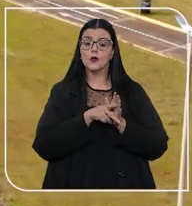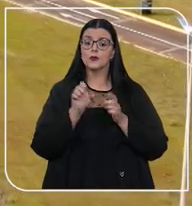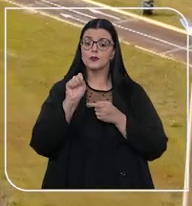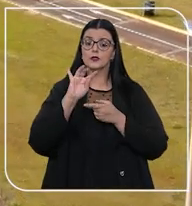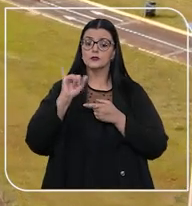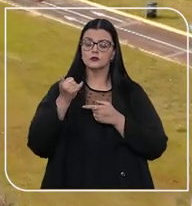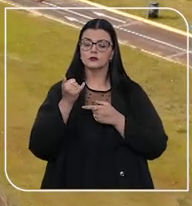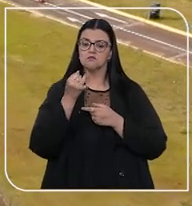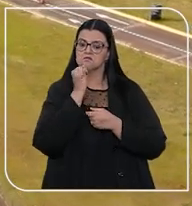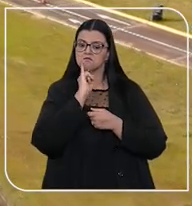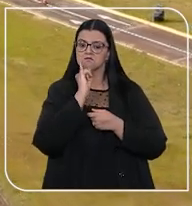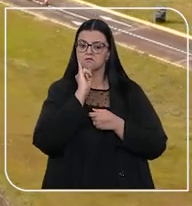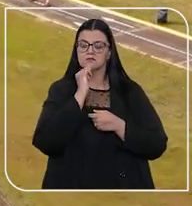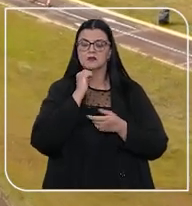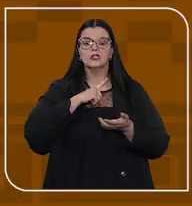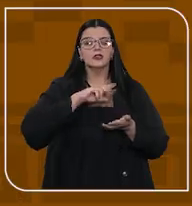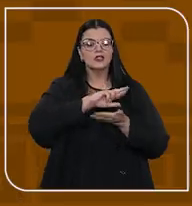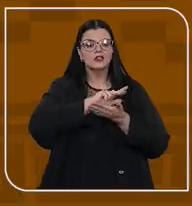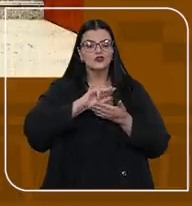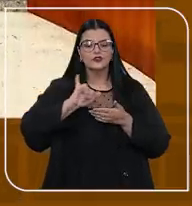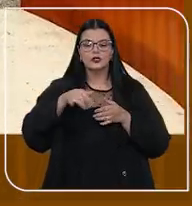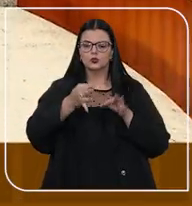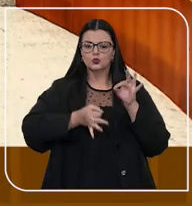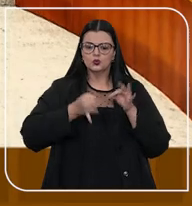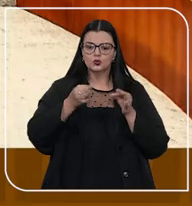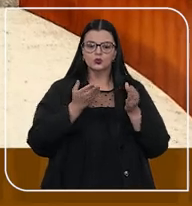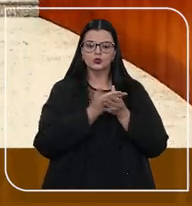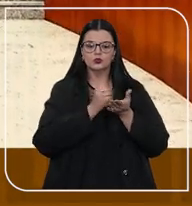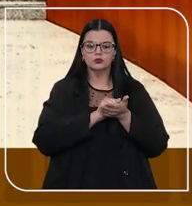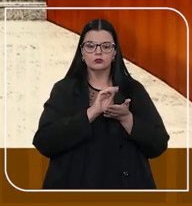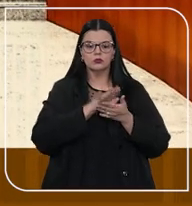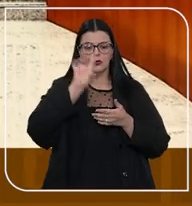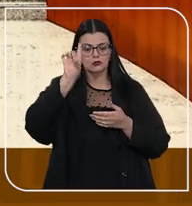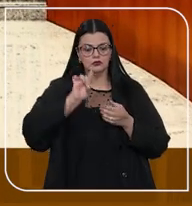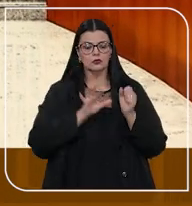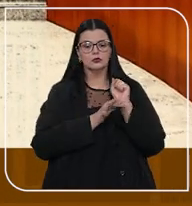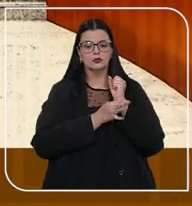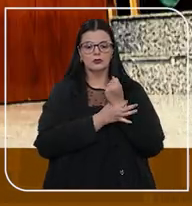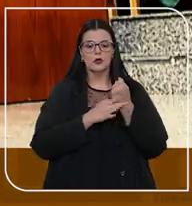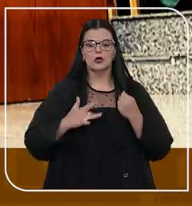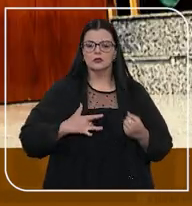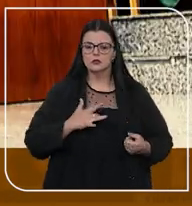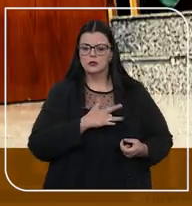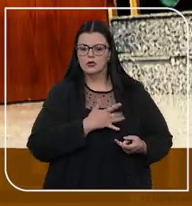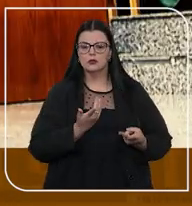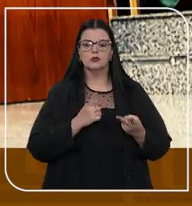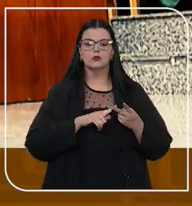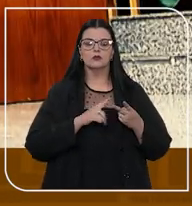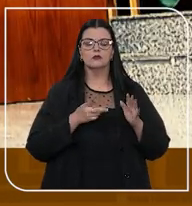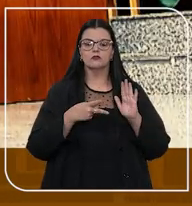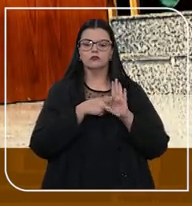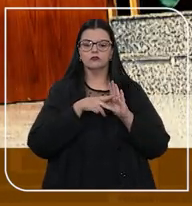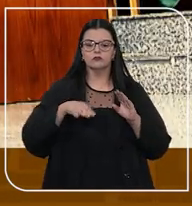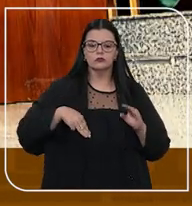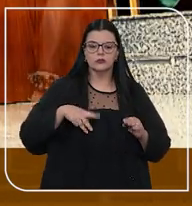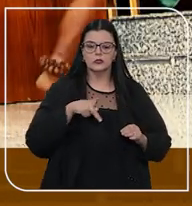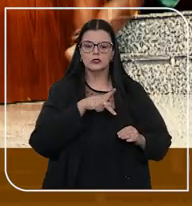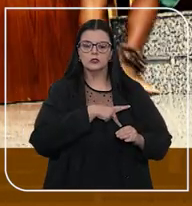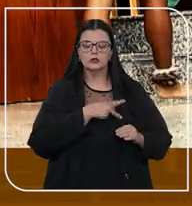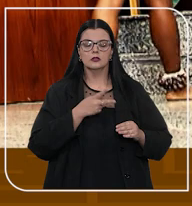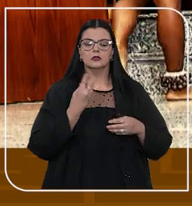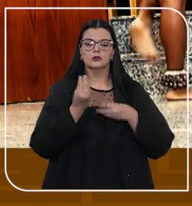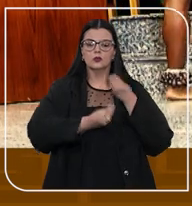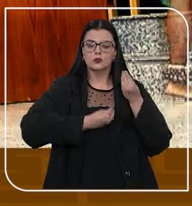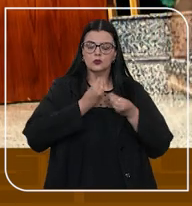O Superior Tribunal de Justiça, por exemplo, tem diversos julgados que já asseguraram direitos relacionados à saúde, à competência do